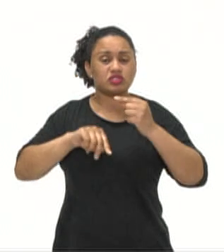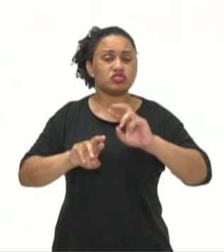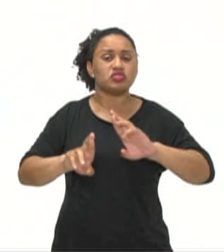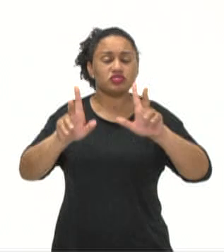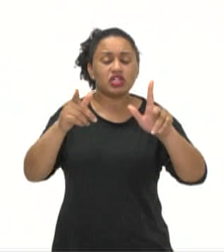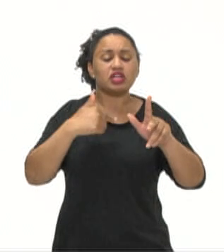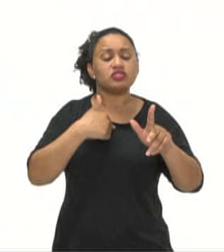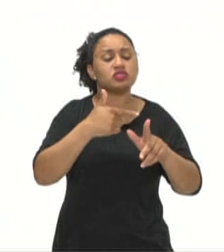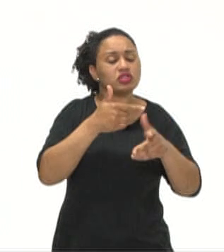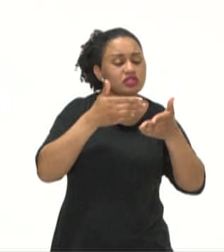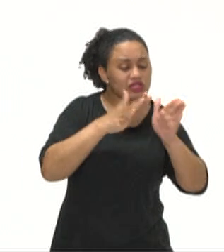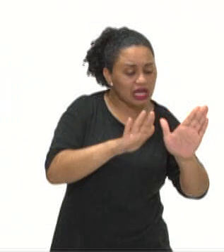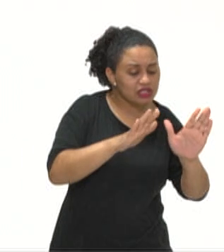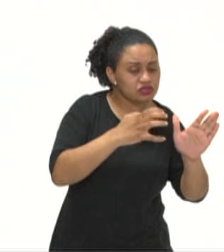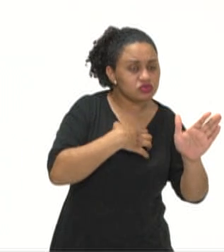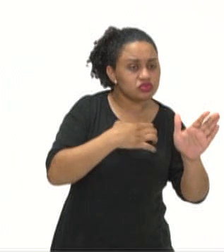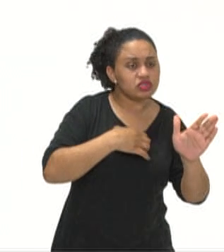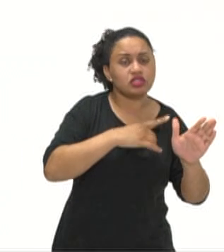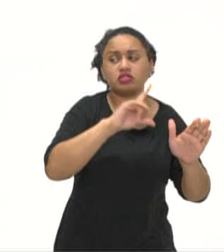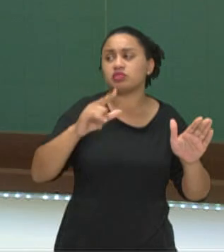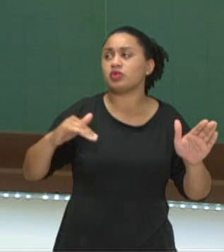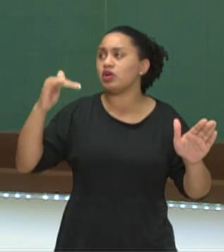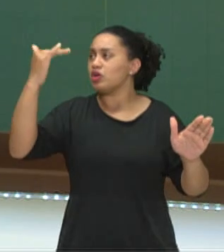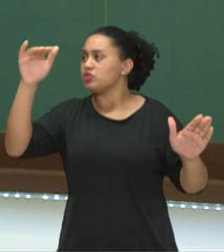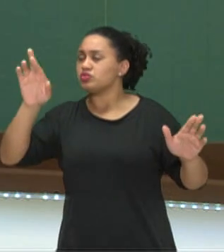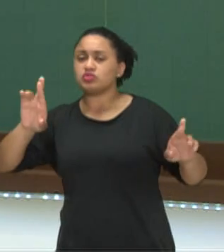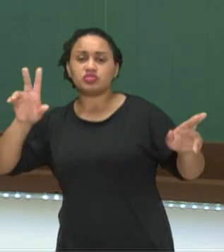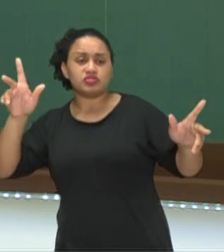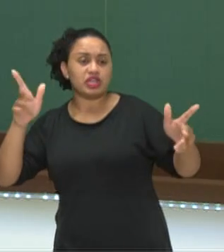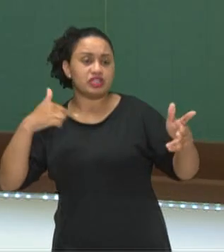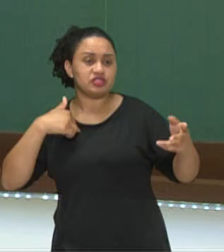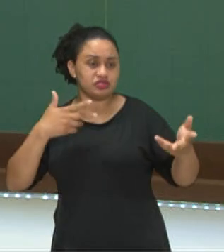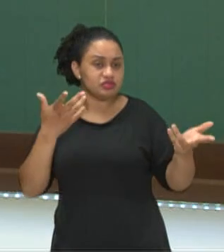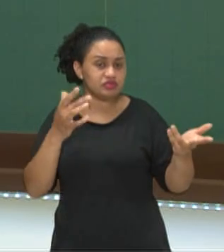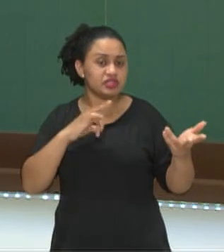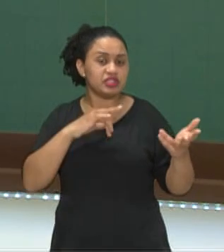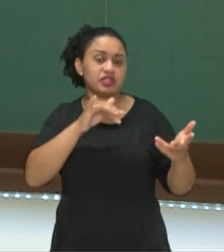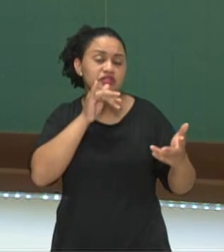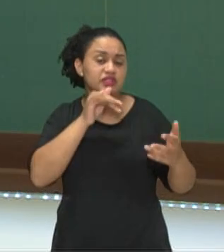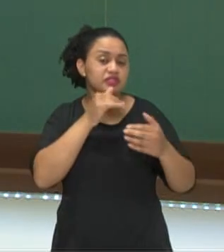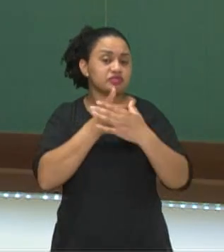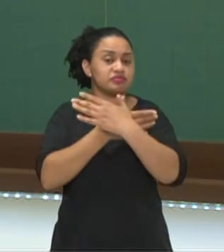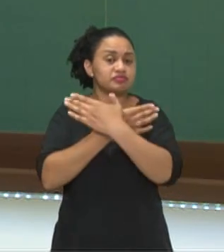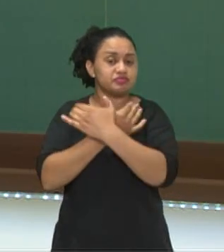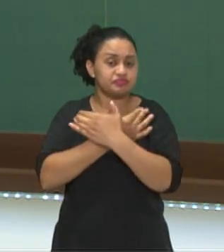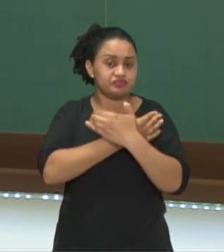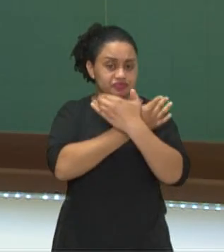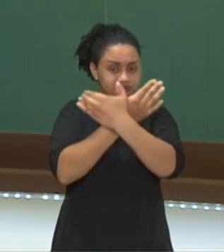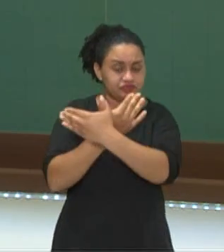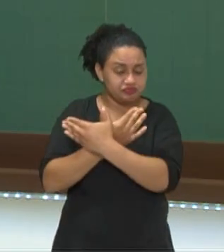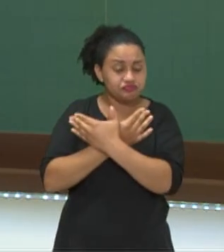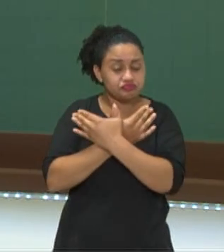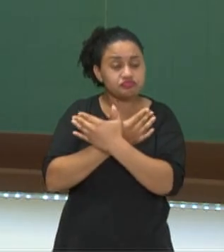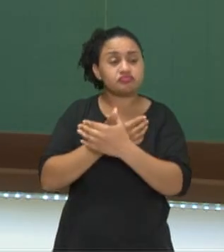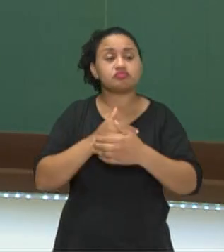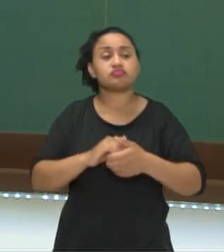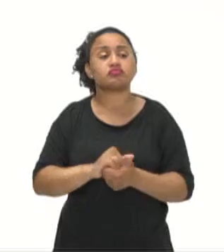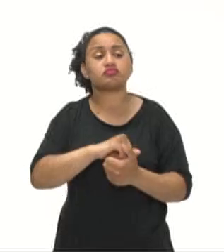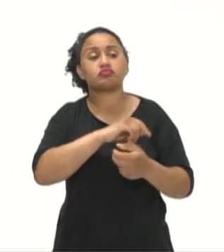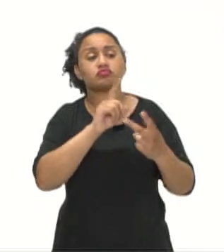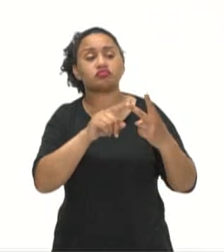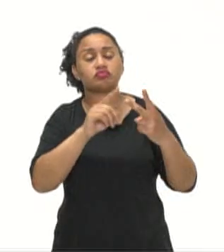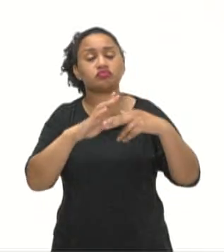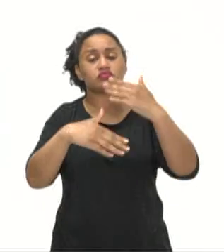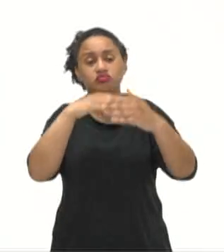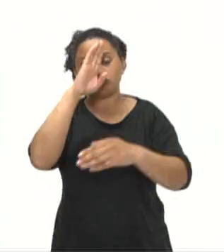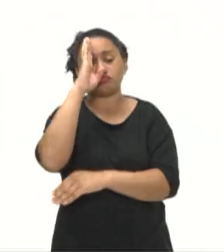ao adulto. Quando ele nasce, ele é de um jeito e na forma adulta já é diferente, no caso das borboletas. O